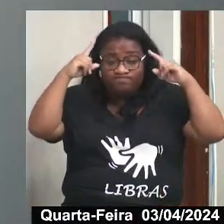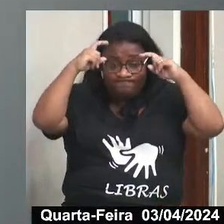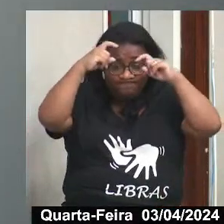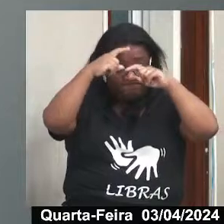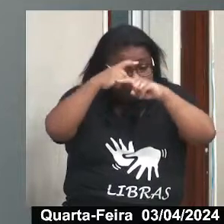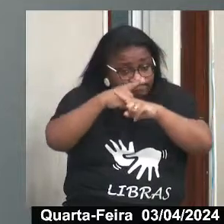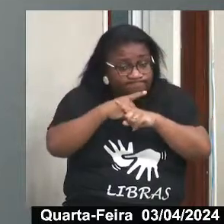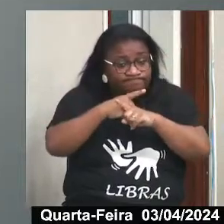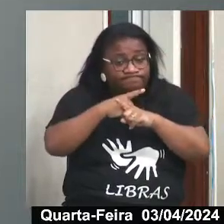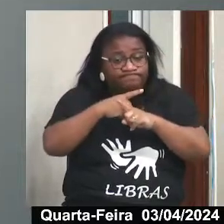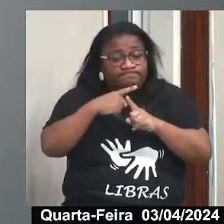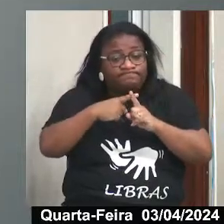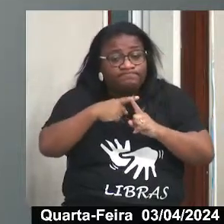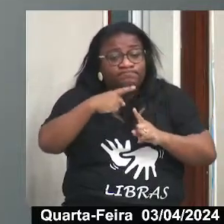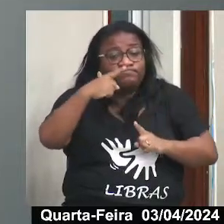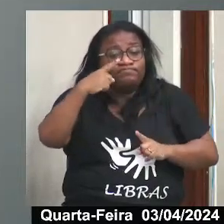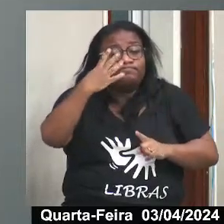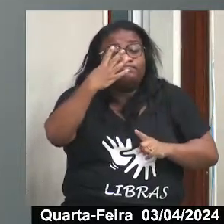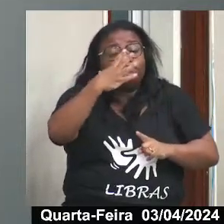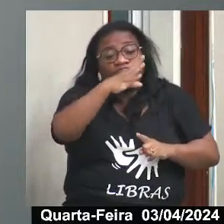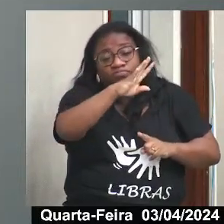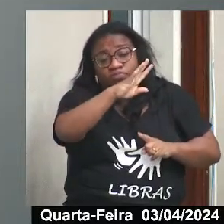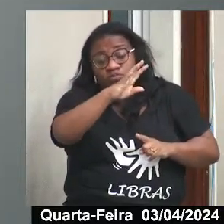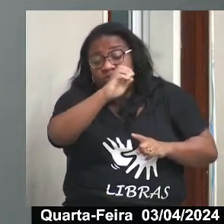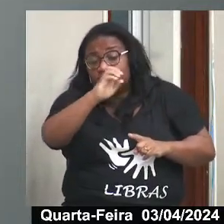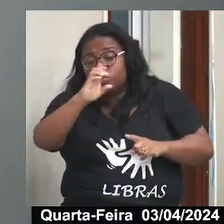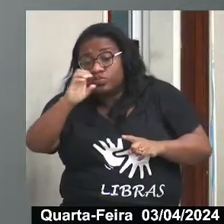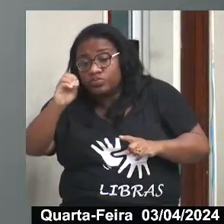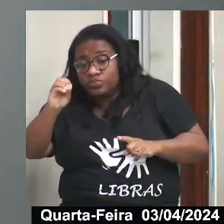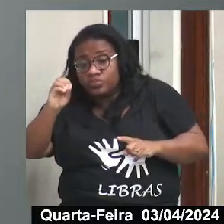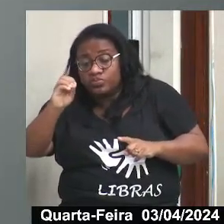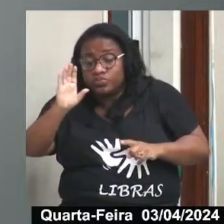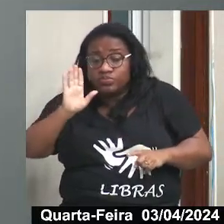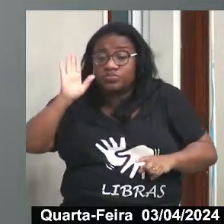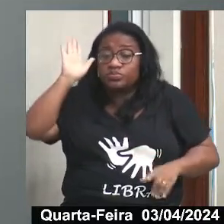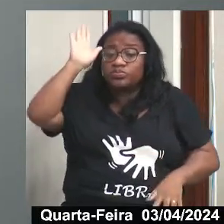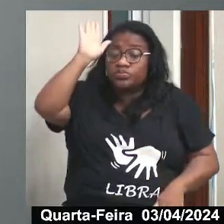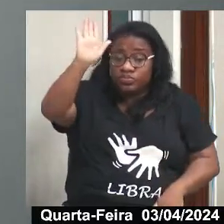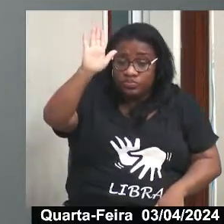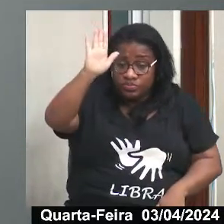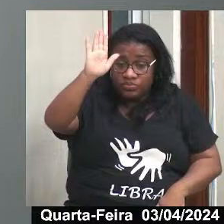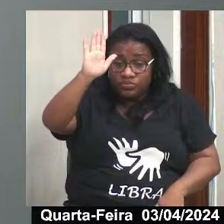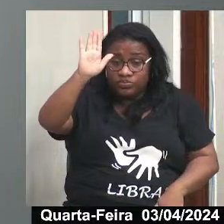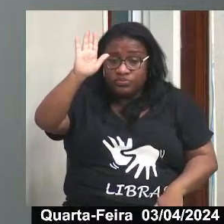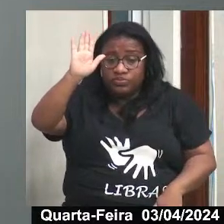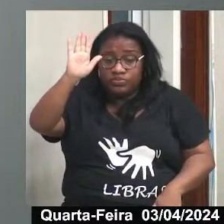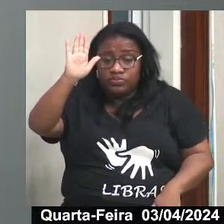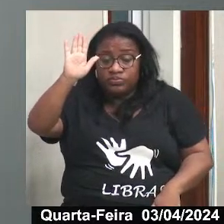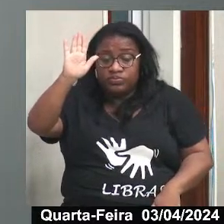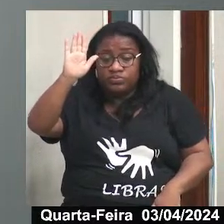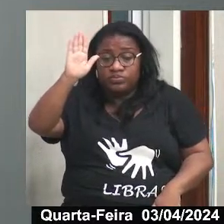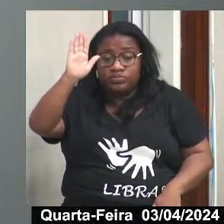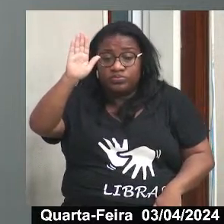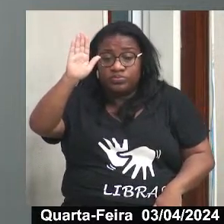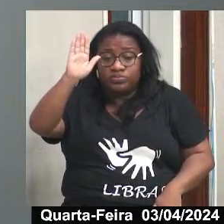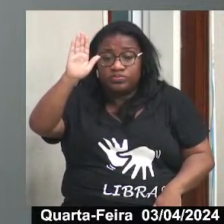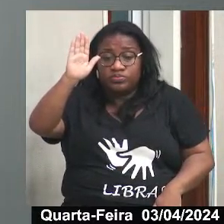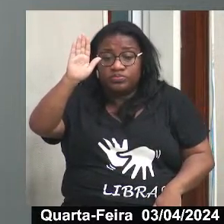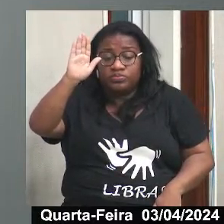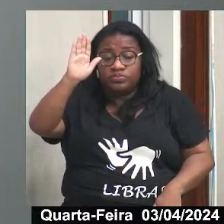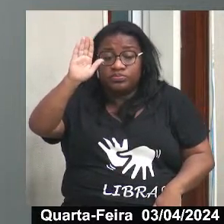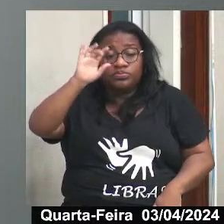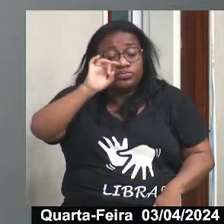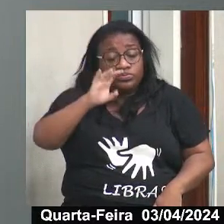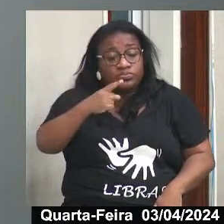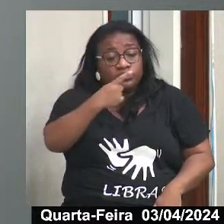mais de 400 candidatos, na última eleição chegou quase 450 candidatos, para